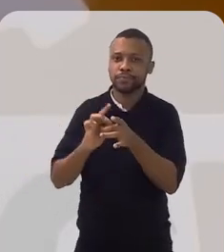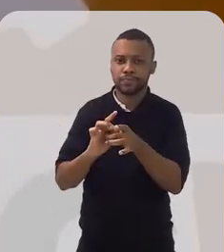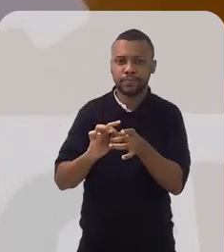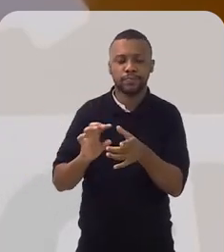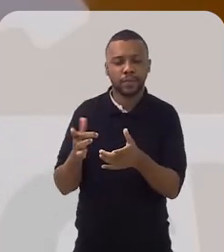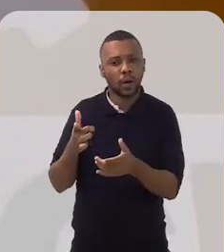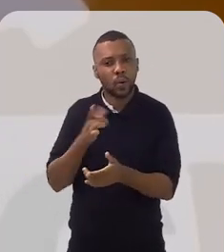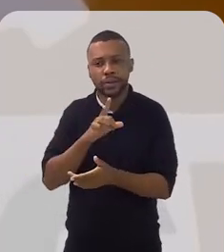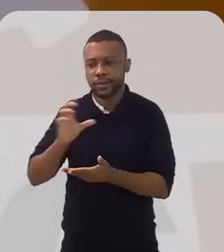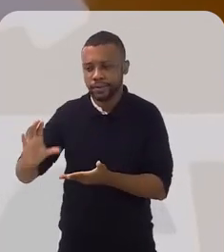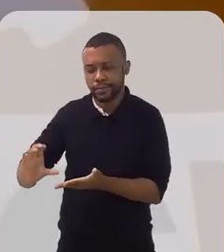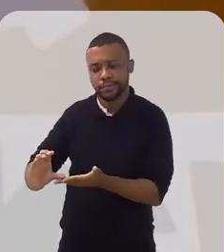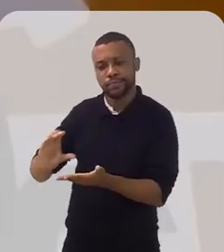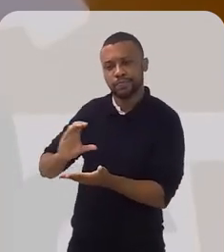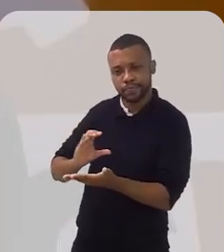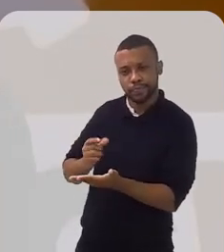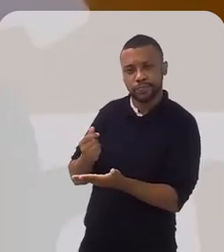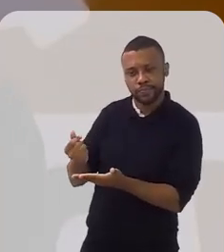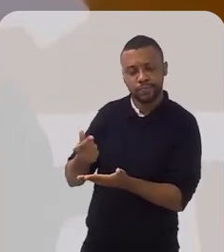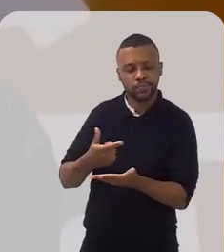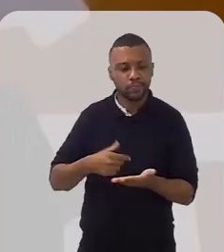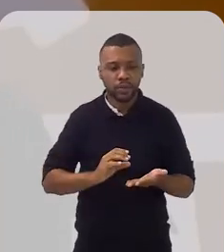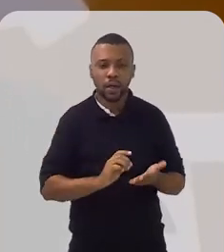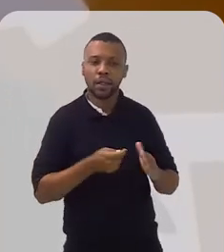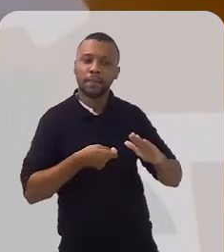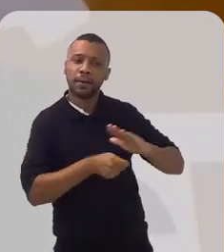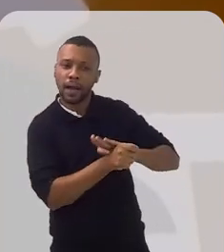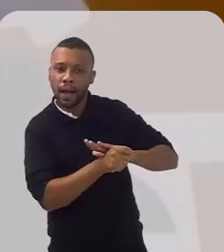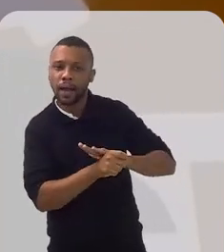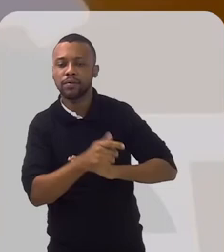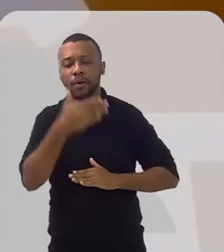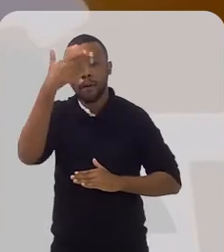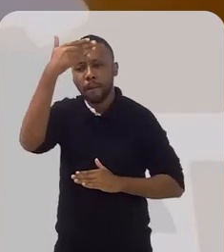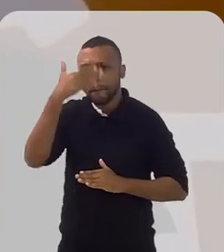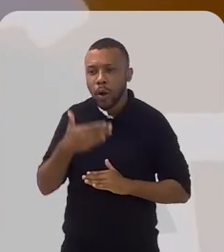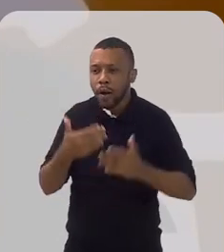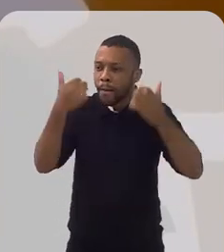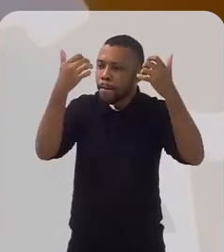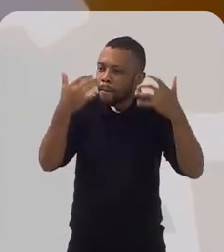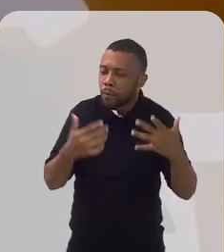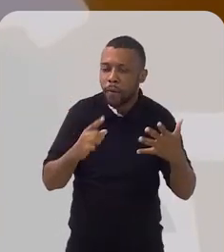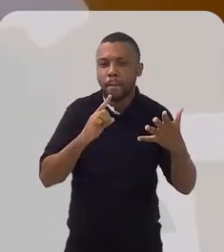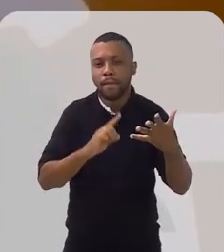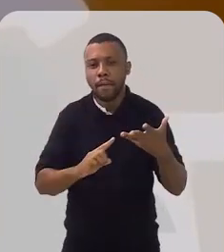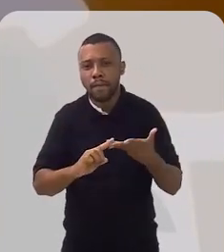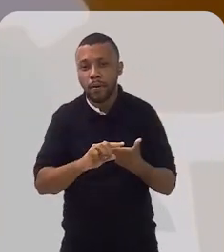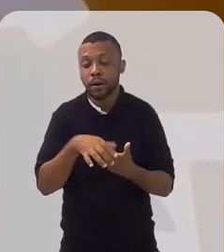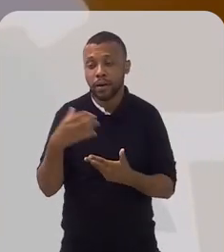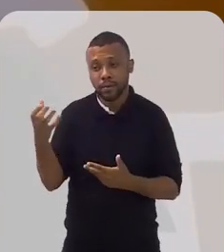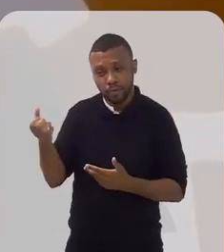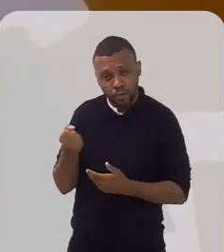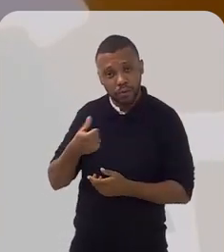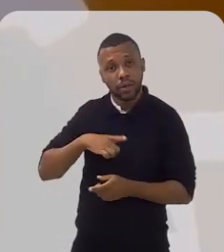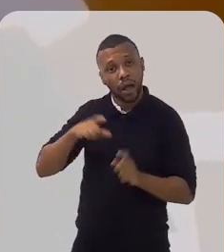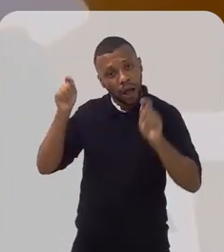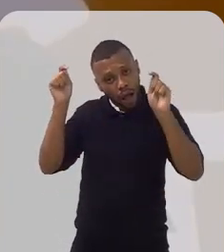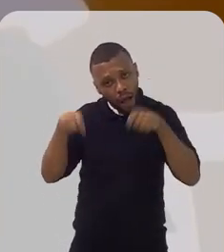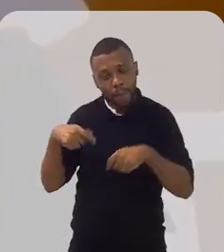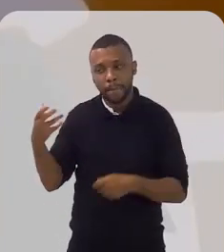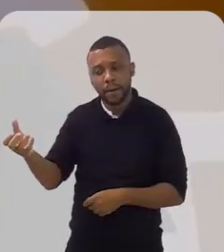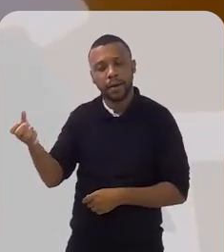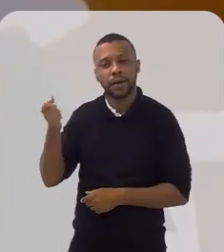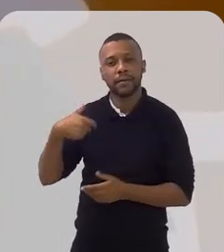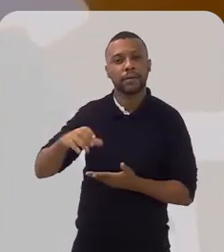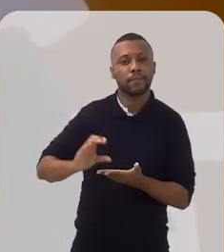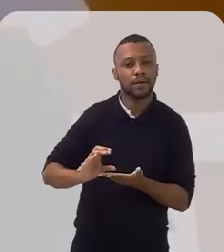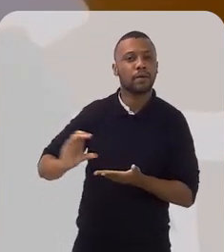seja aplicado e as contas sejam prestadas para que aquele fundo esteja apto a receber recurso novamente. Porque